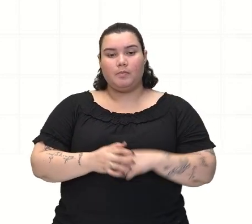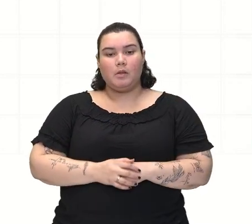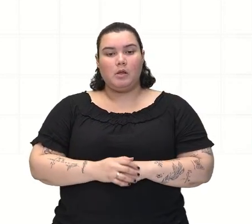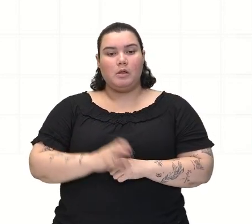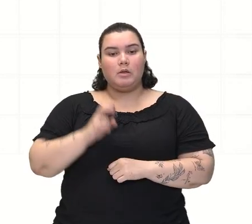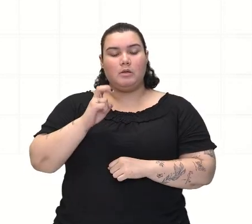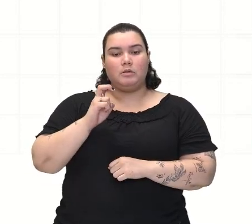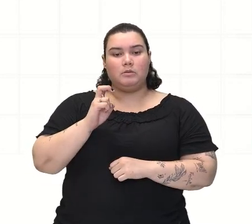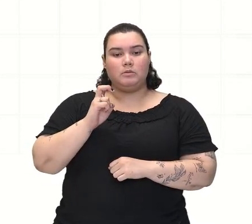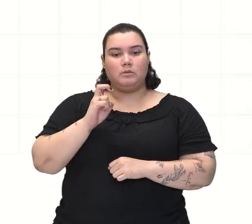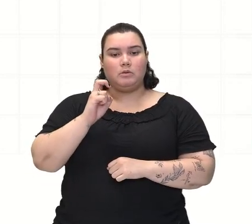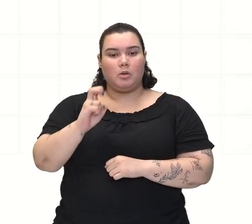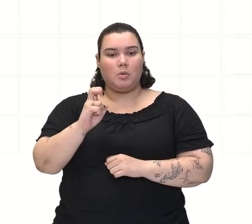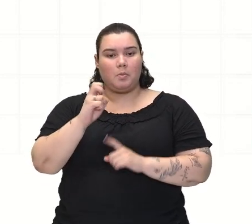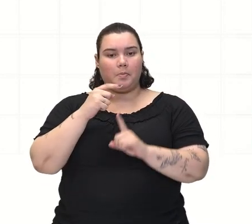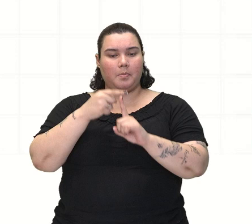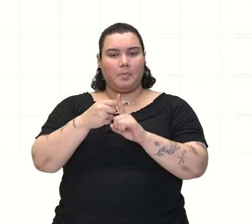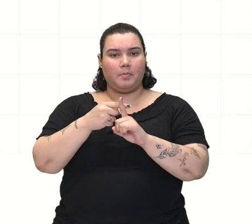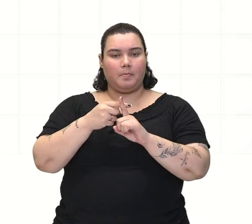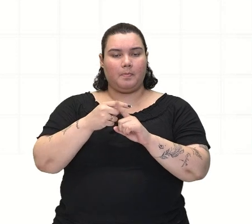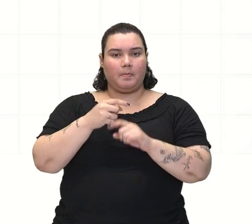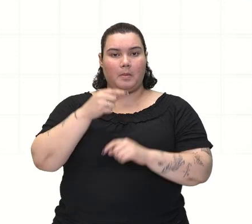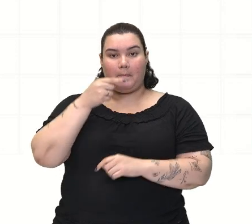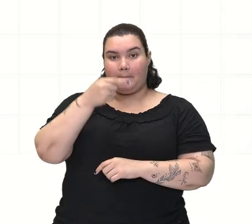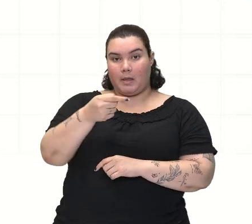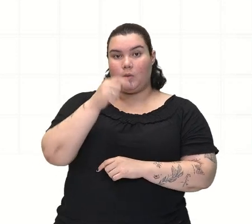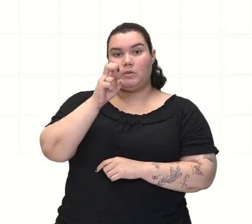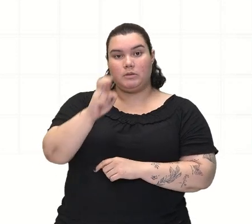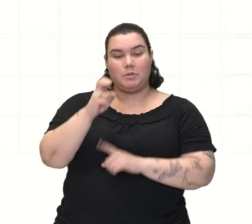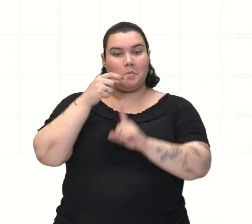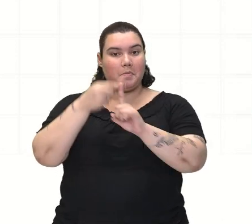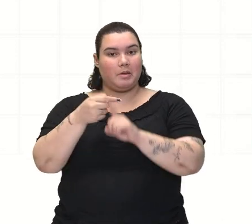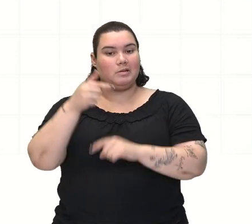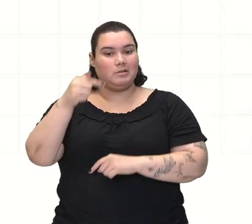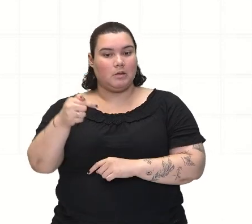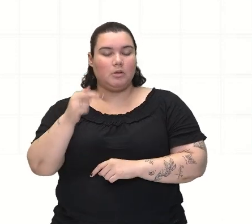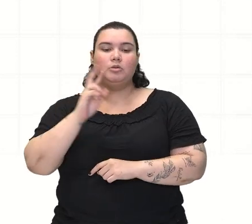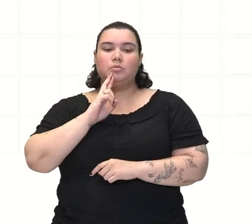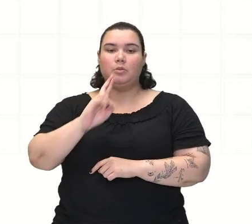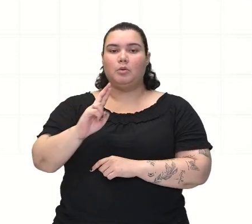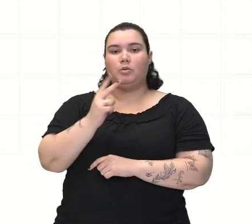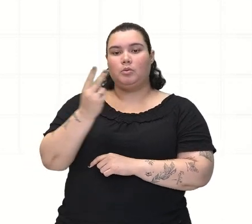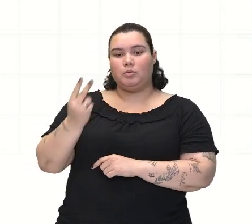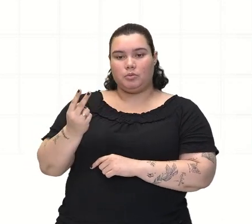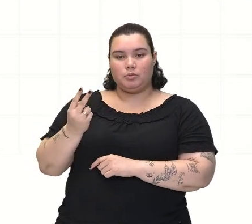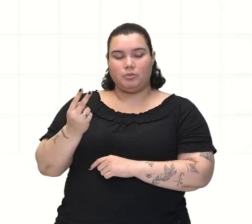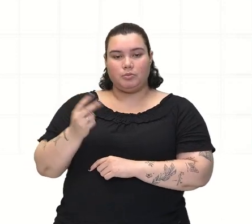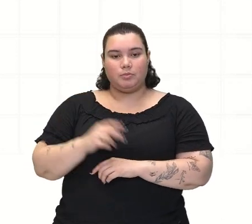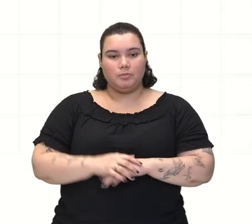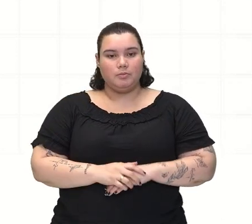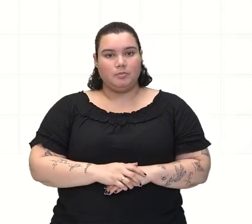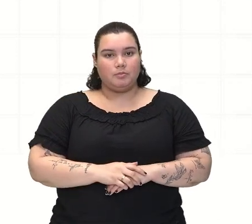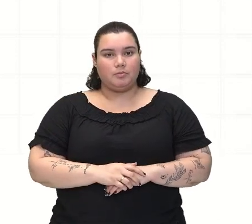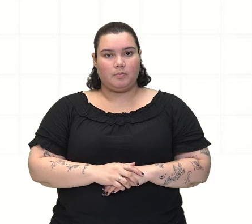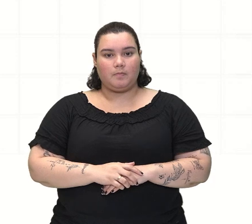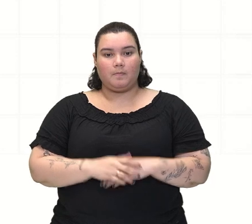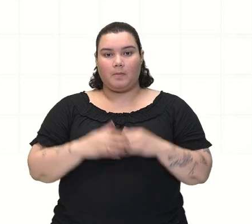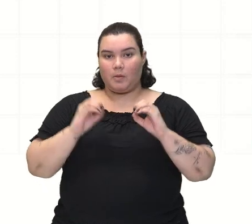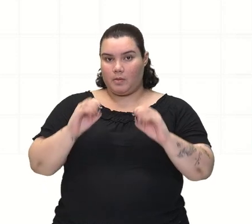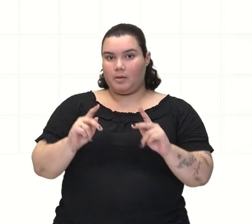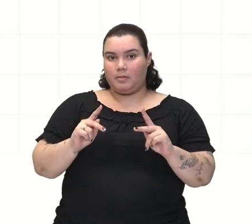5 mais 7, menos 5 mais 7, aqui a soma vai ser igual a 2. Tudo